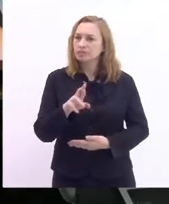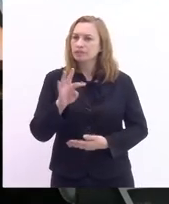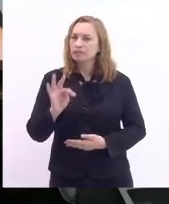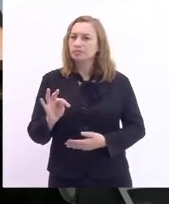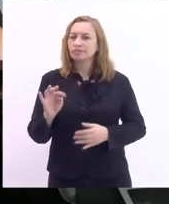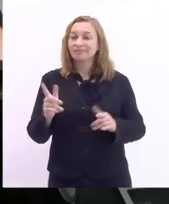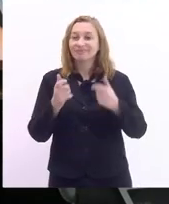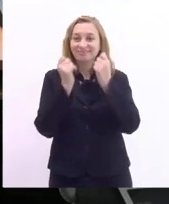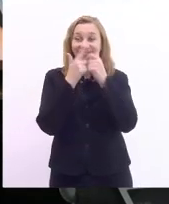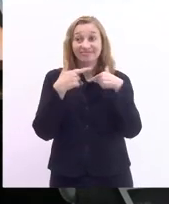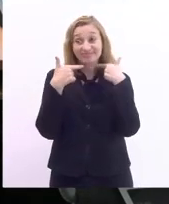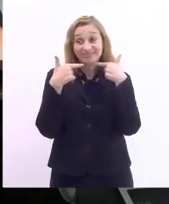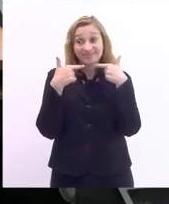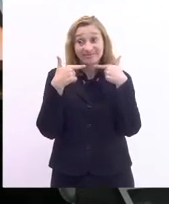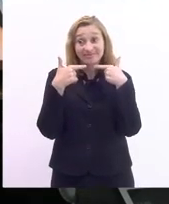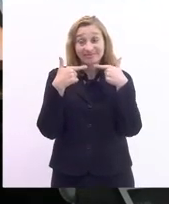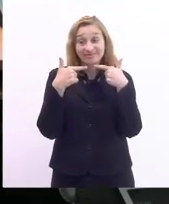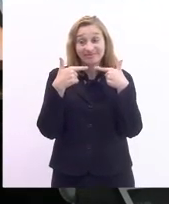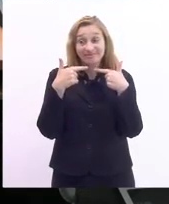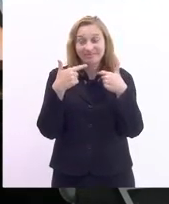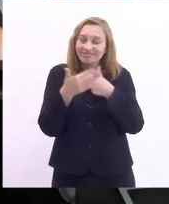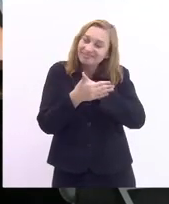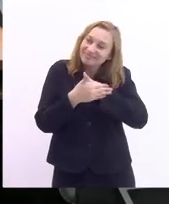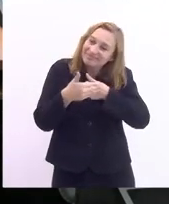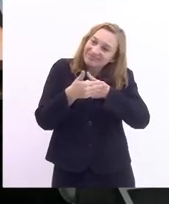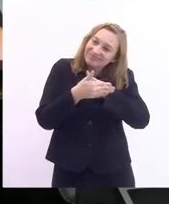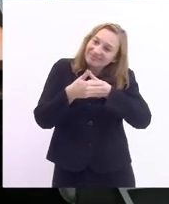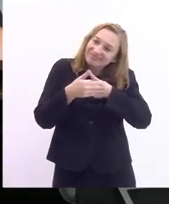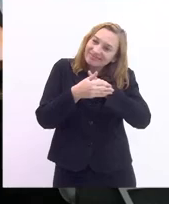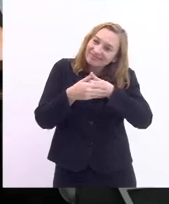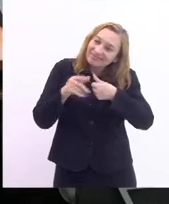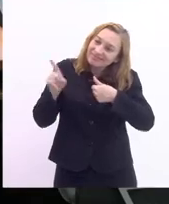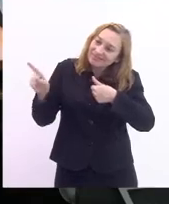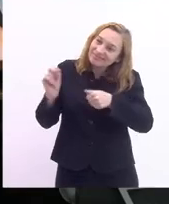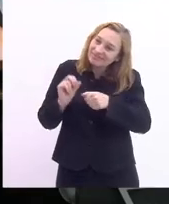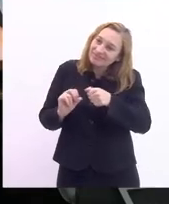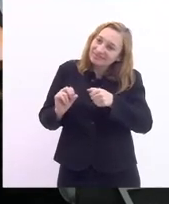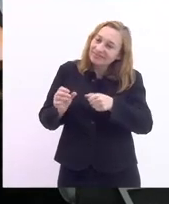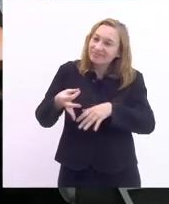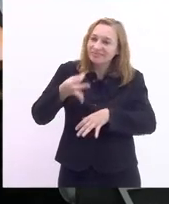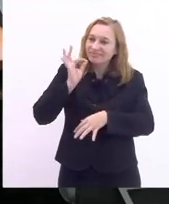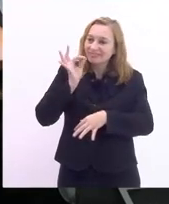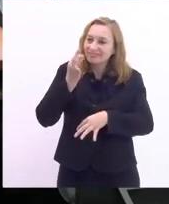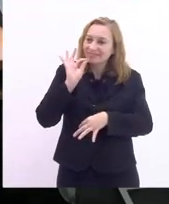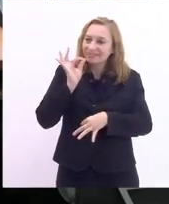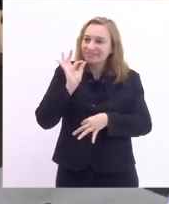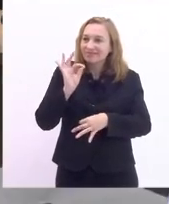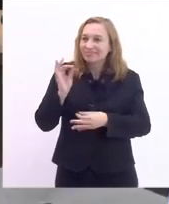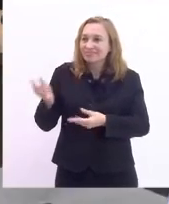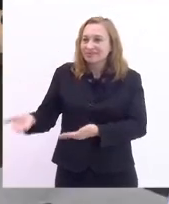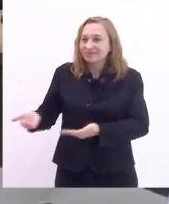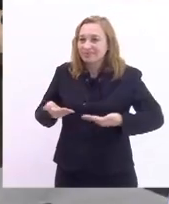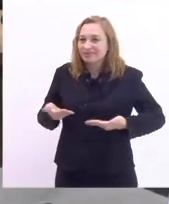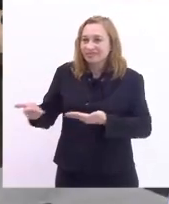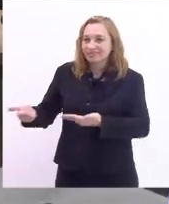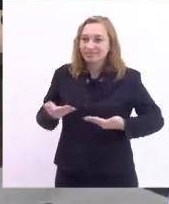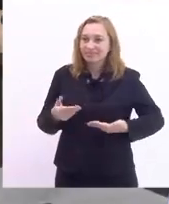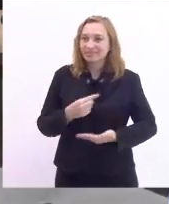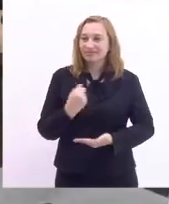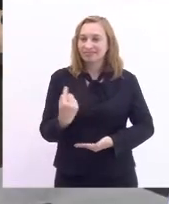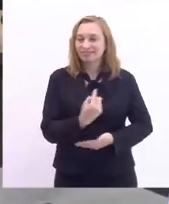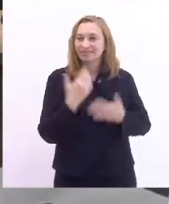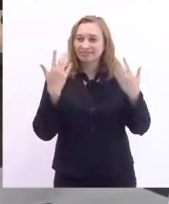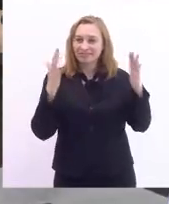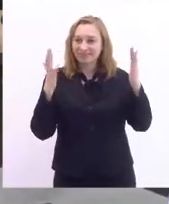com sorriso largo uma maneira carinhosa ela lá fazia o cafezinho nos servia o cafezinho